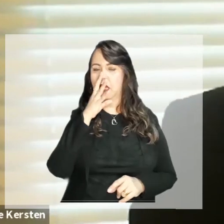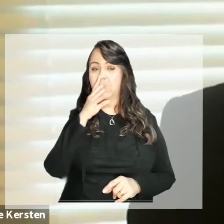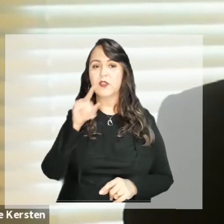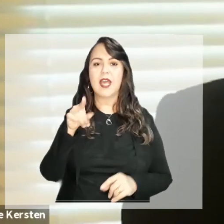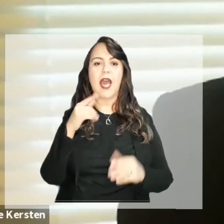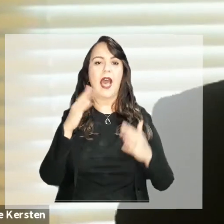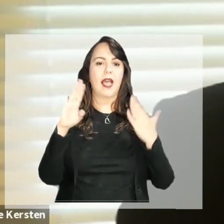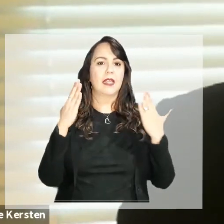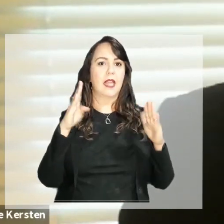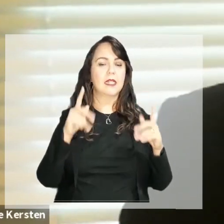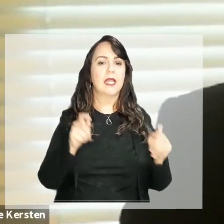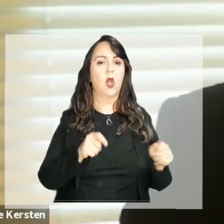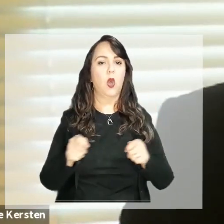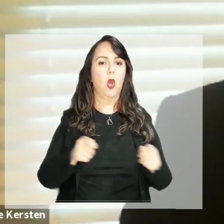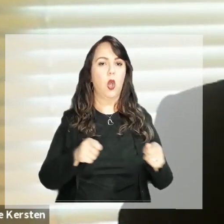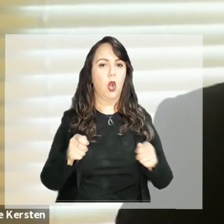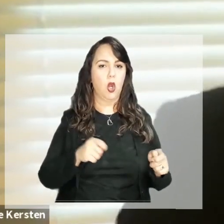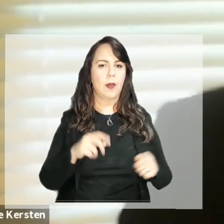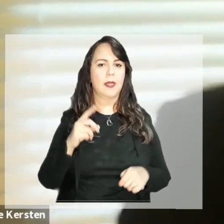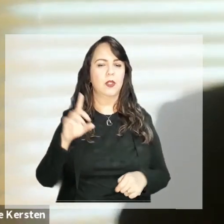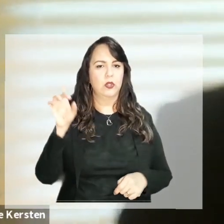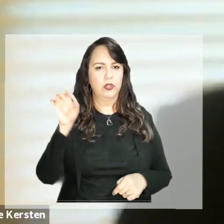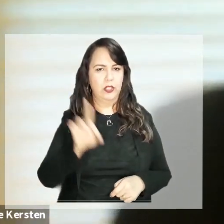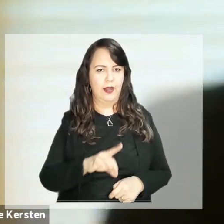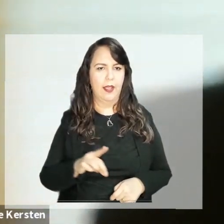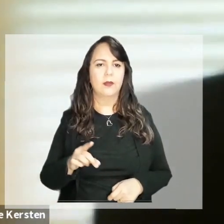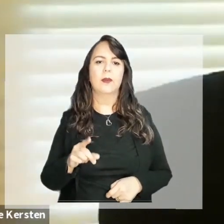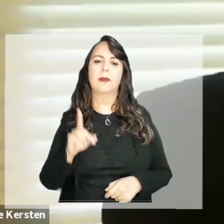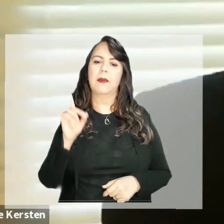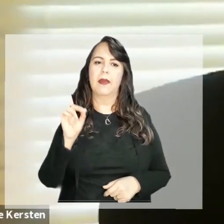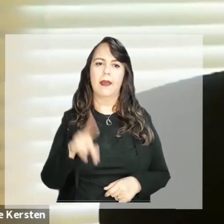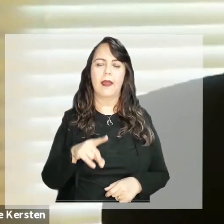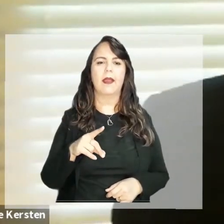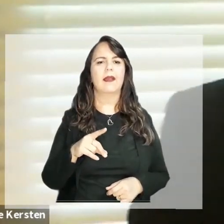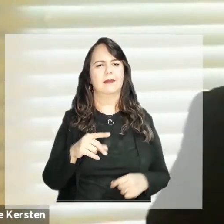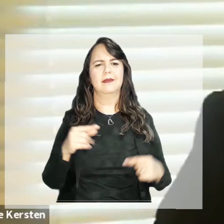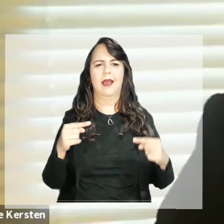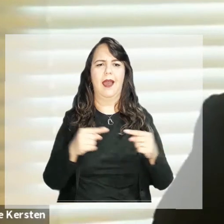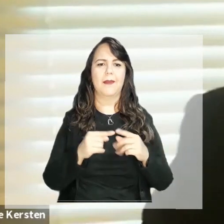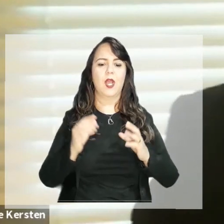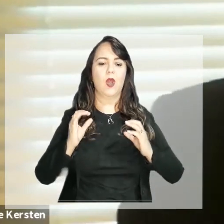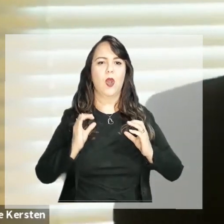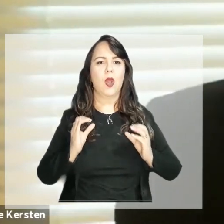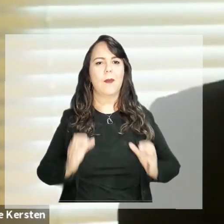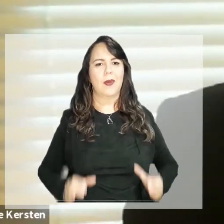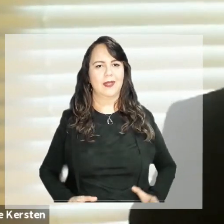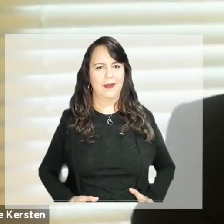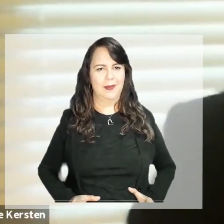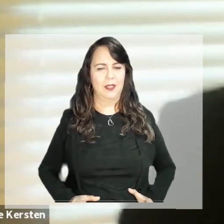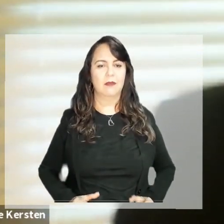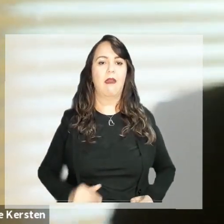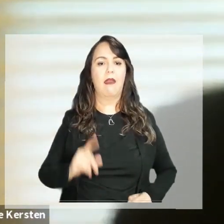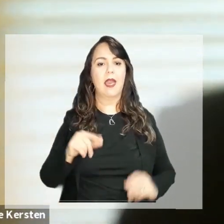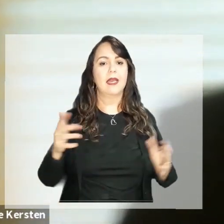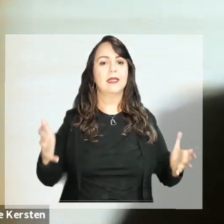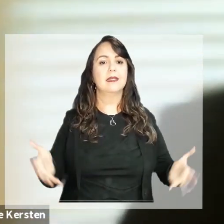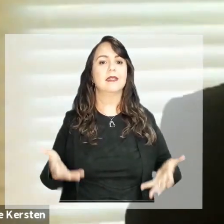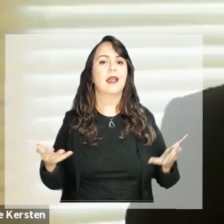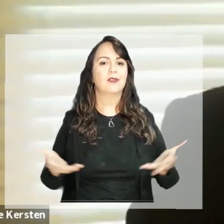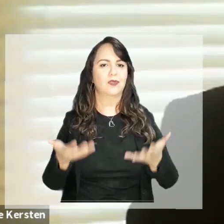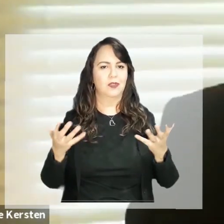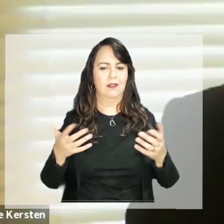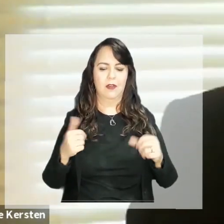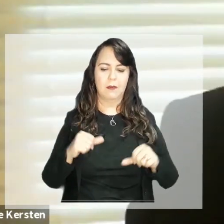comportamento, né? Com um sistema de incentivos para agir de um determinado modo ou de outro, de acordo com